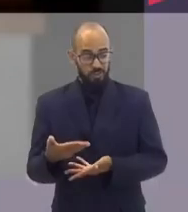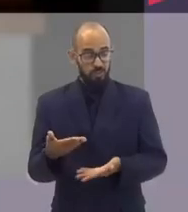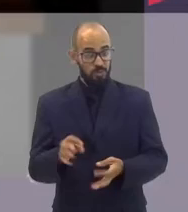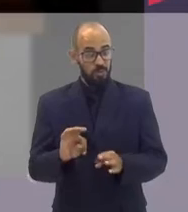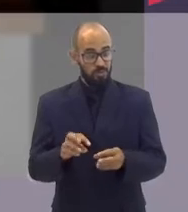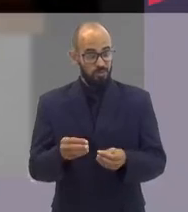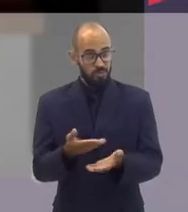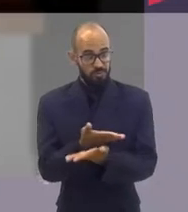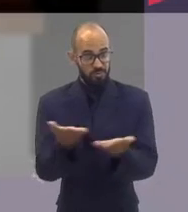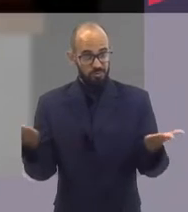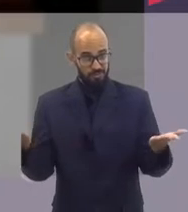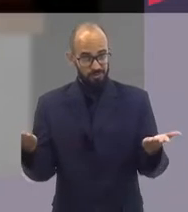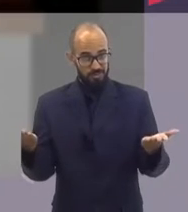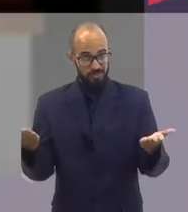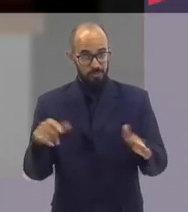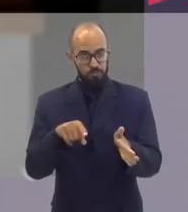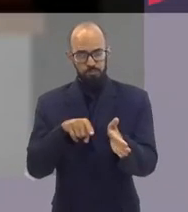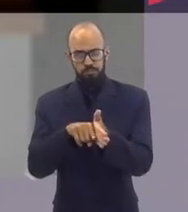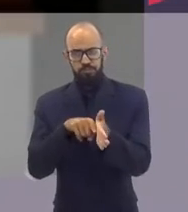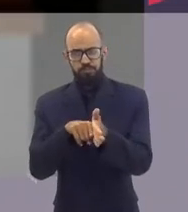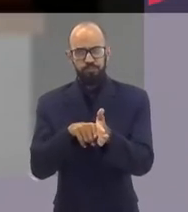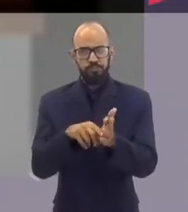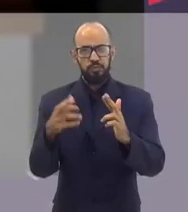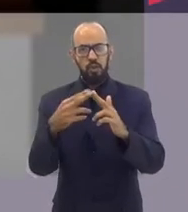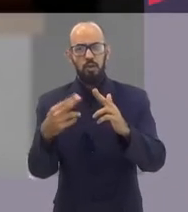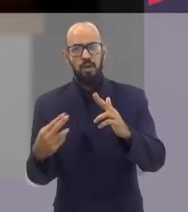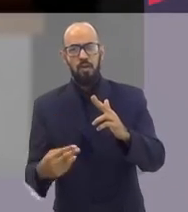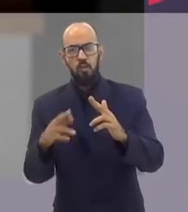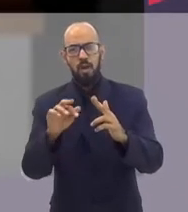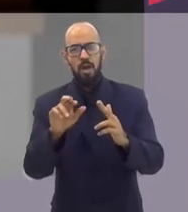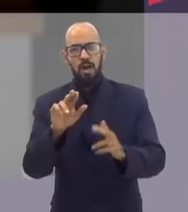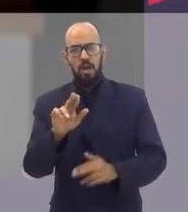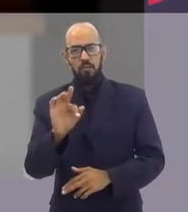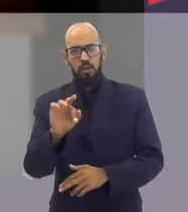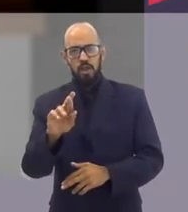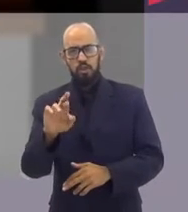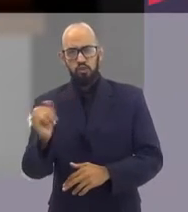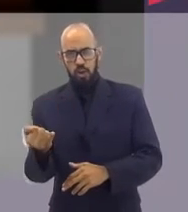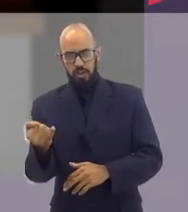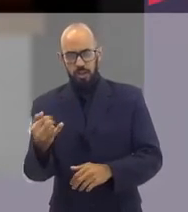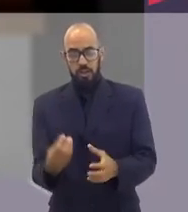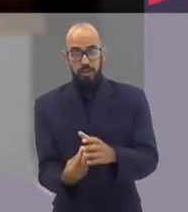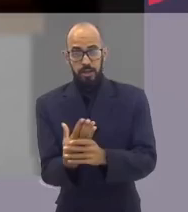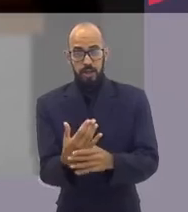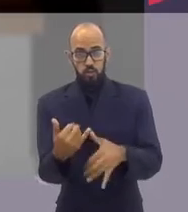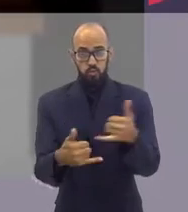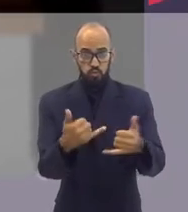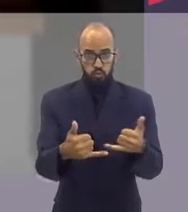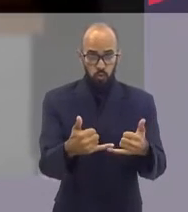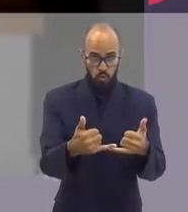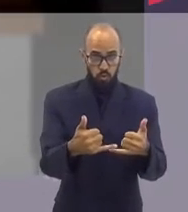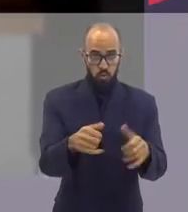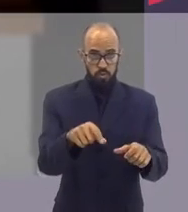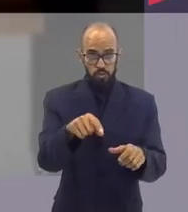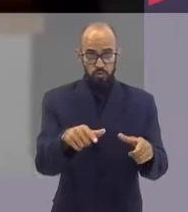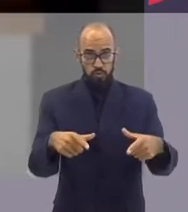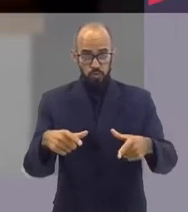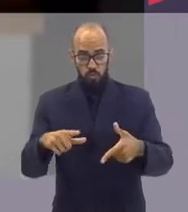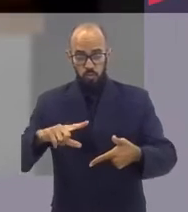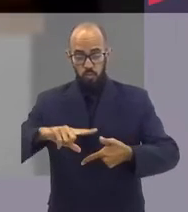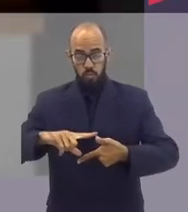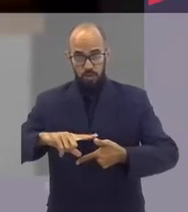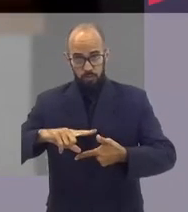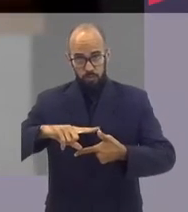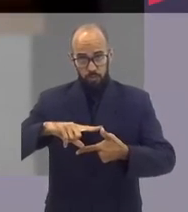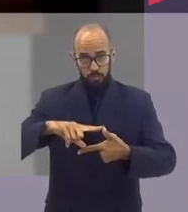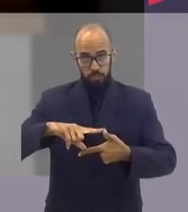Seja bem-vindo, seja bem-vinda. Pesquisadores da UFRJ desenvolveram um jogo de tabuleiro que reproduz o processo de